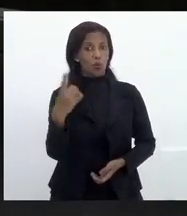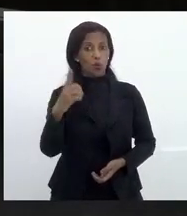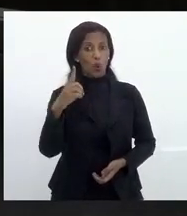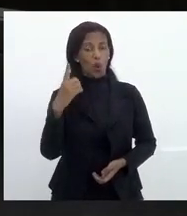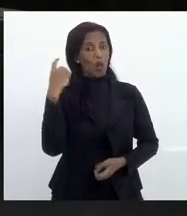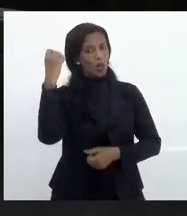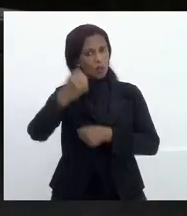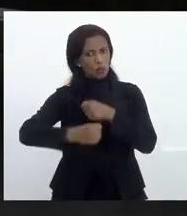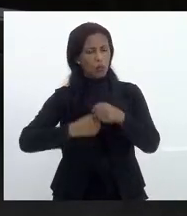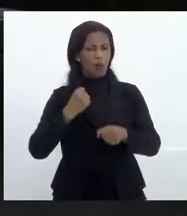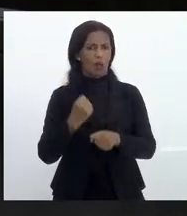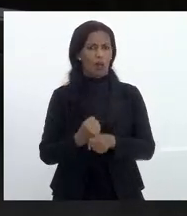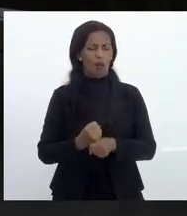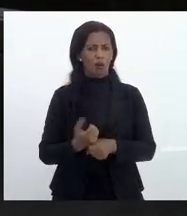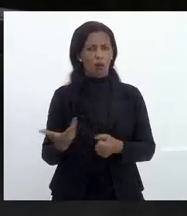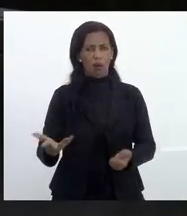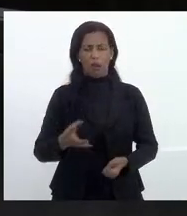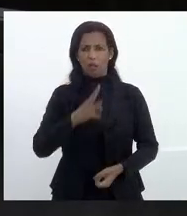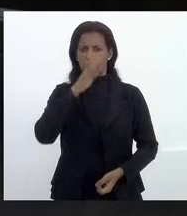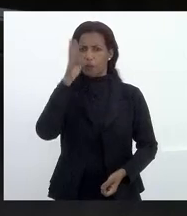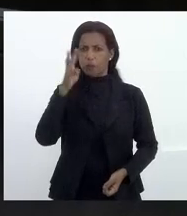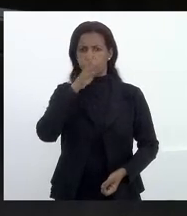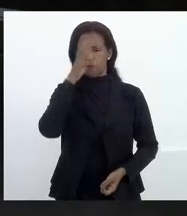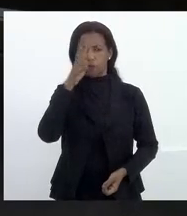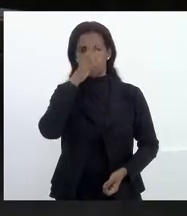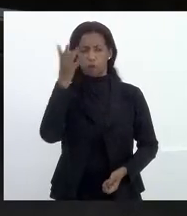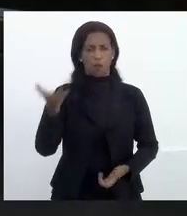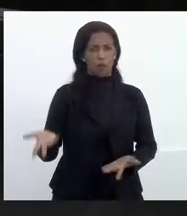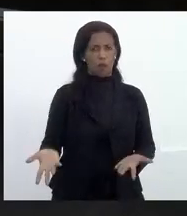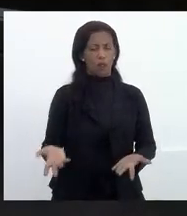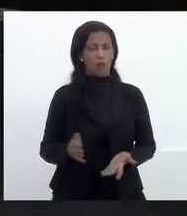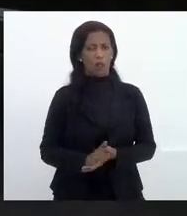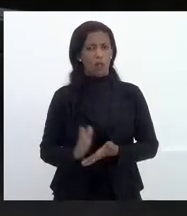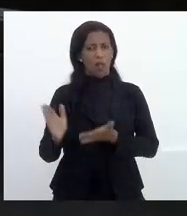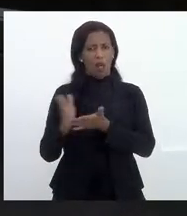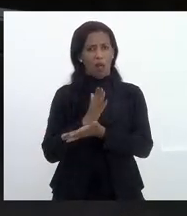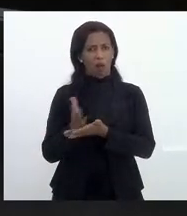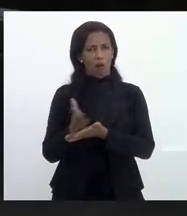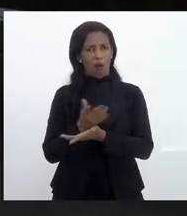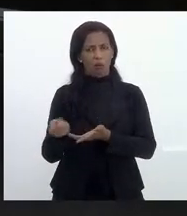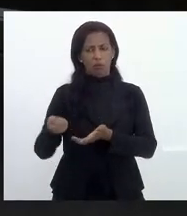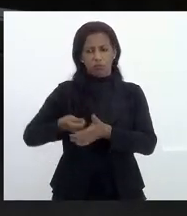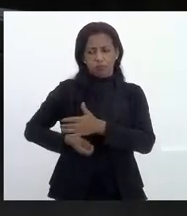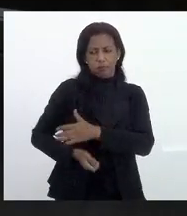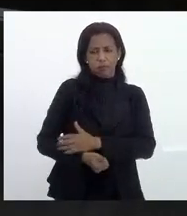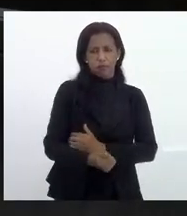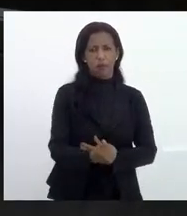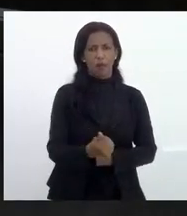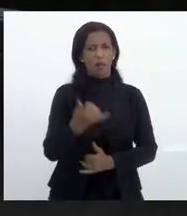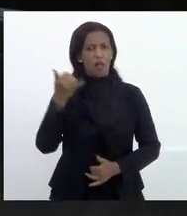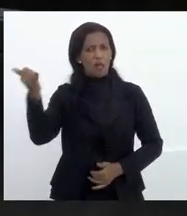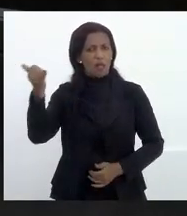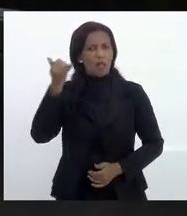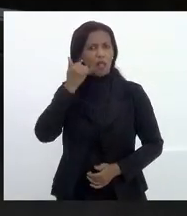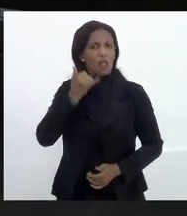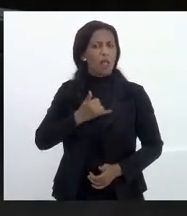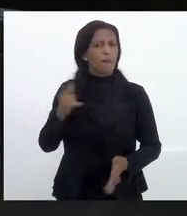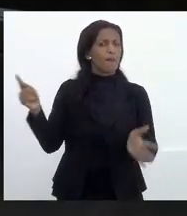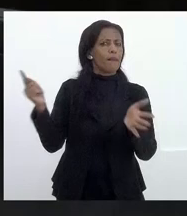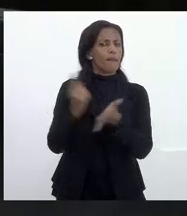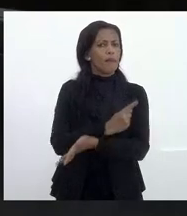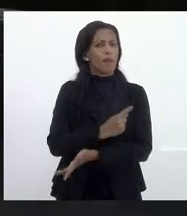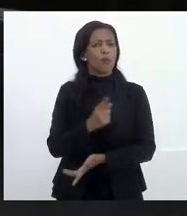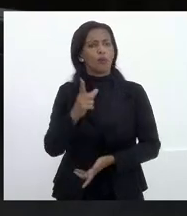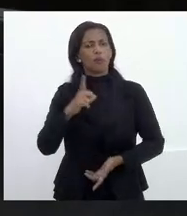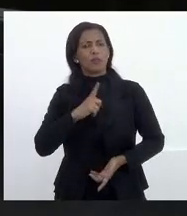Isso é um absurdo Tu é um absurdo em termos de vez em quando alguns investidores estrangeiros ligam para nós perguntando